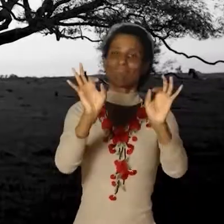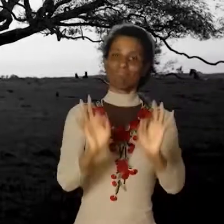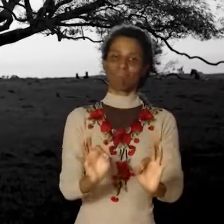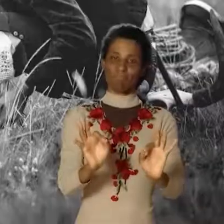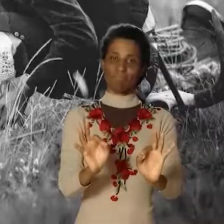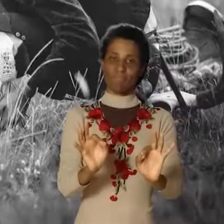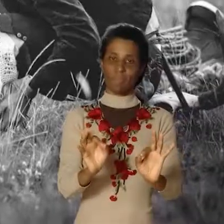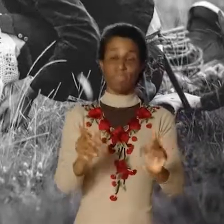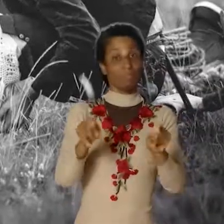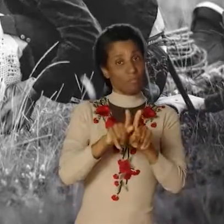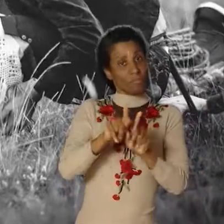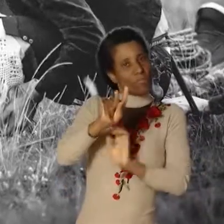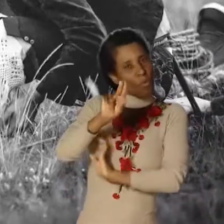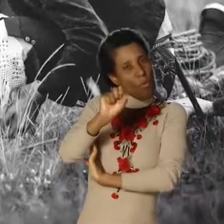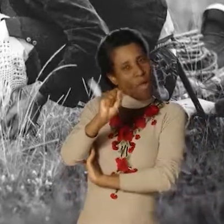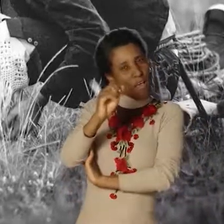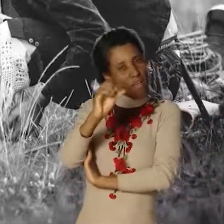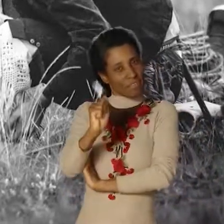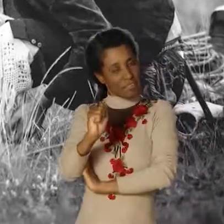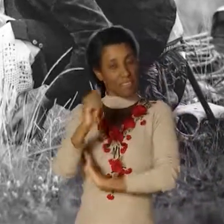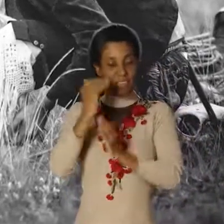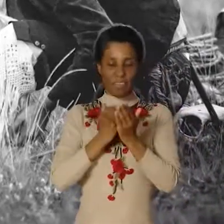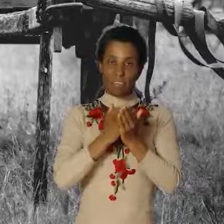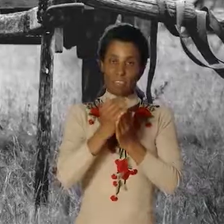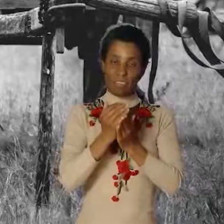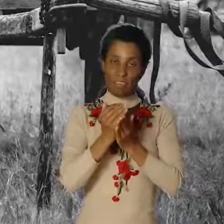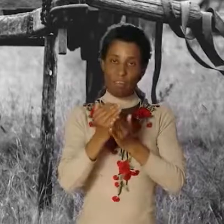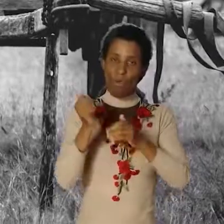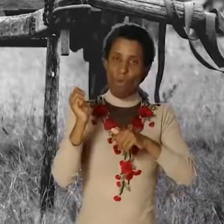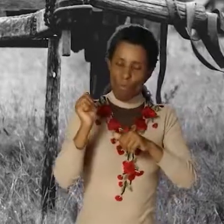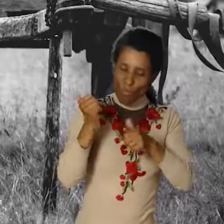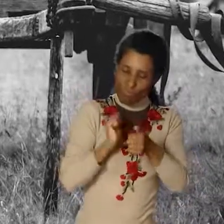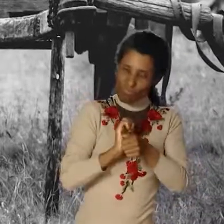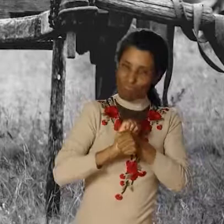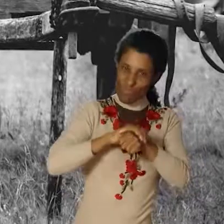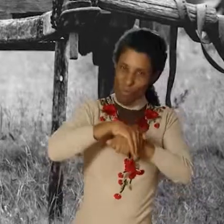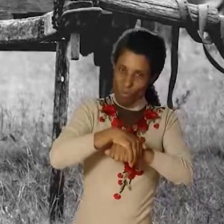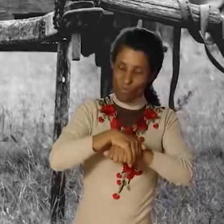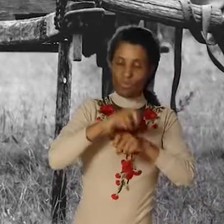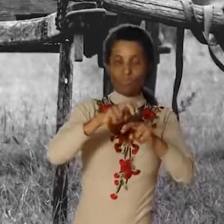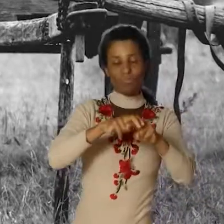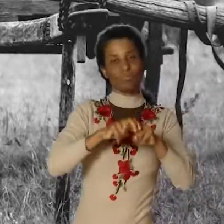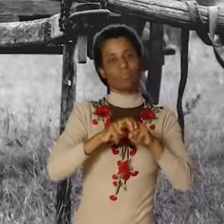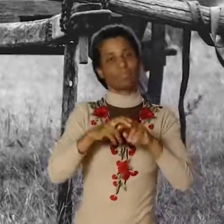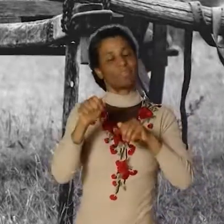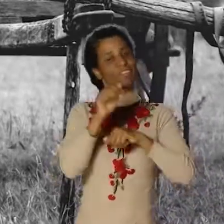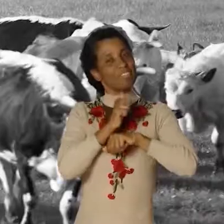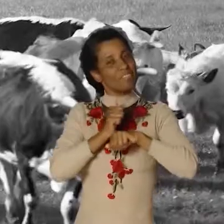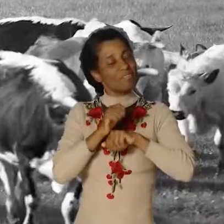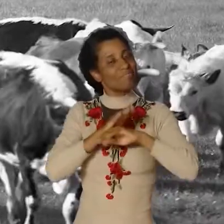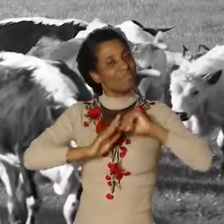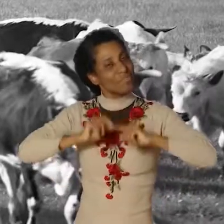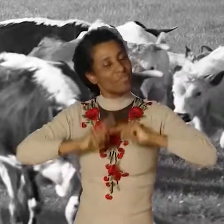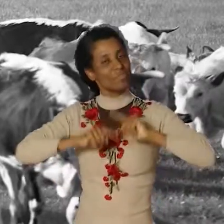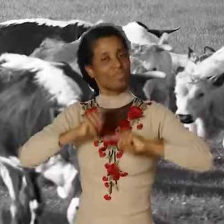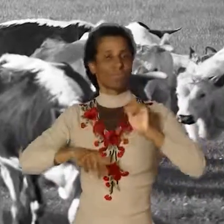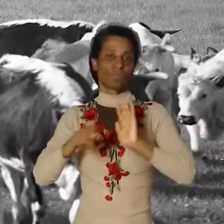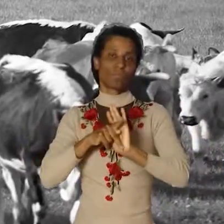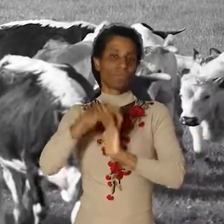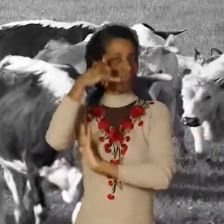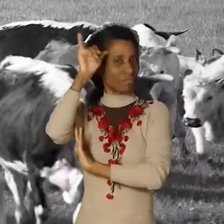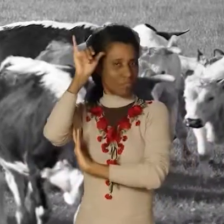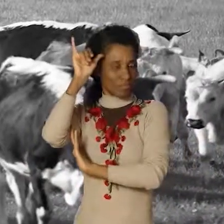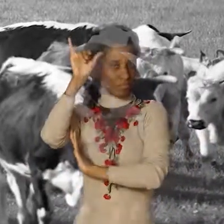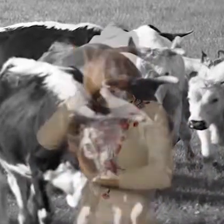destino. Além de sinônimos, caso de guasca, que surge com a idade do couro em razão das atividades com